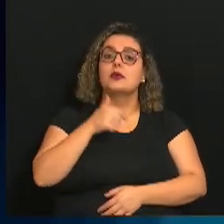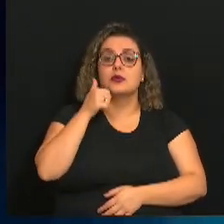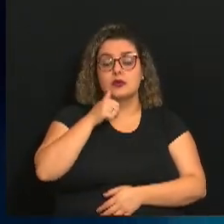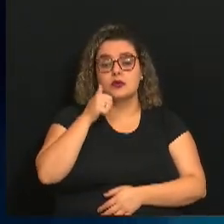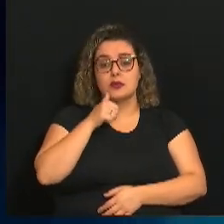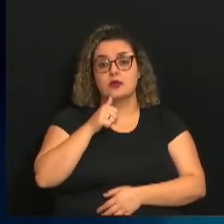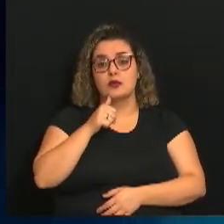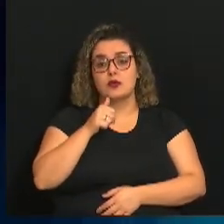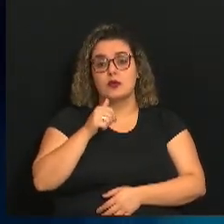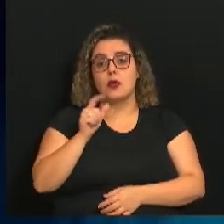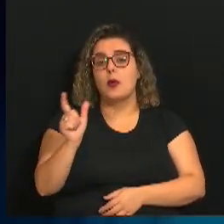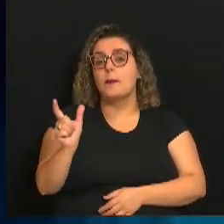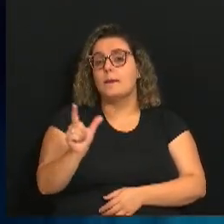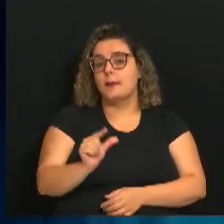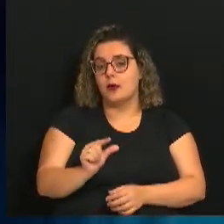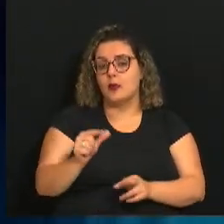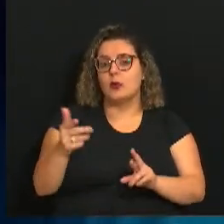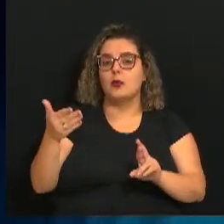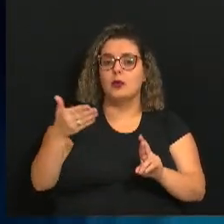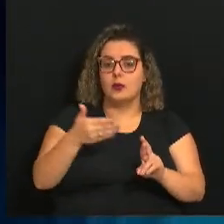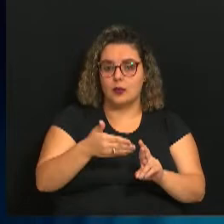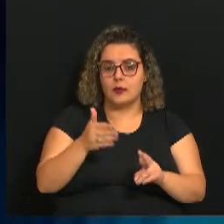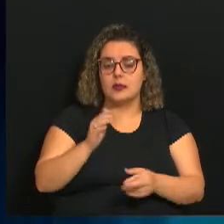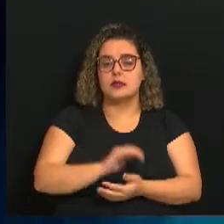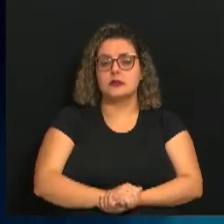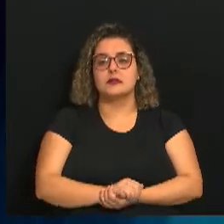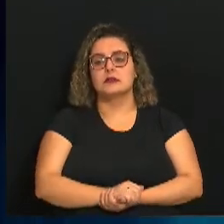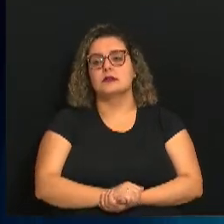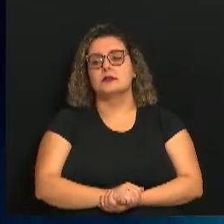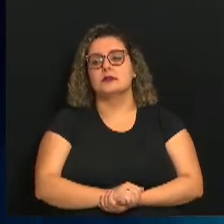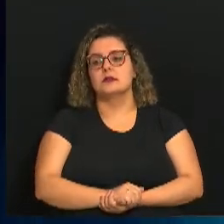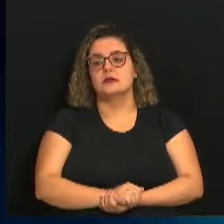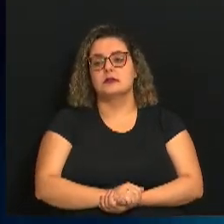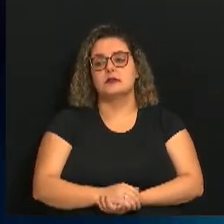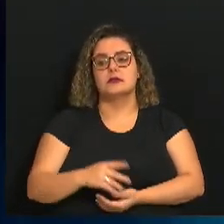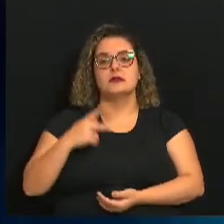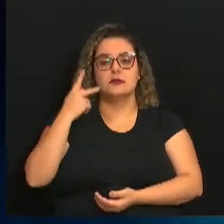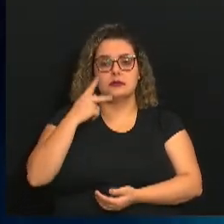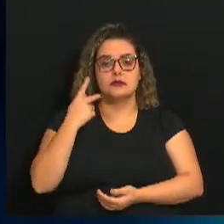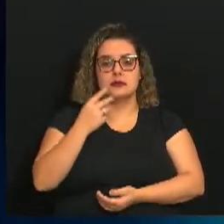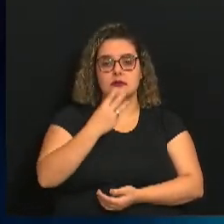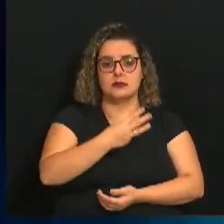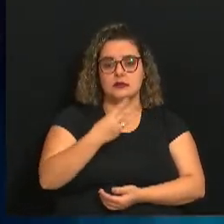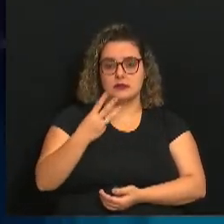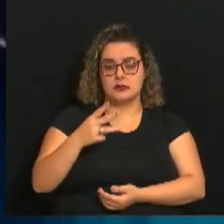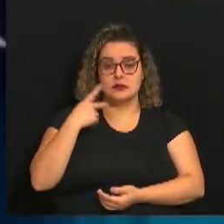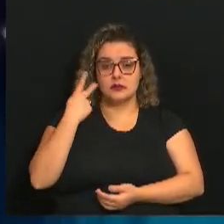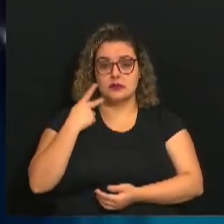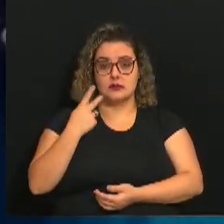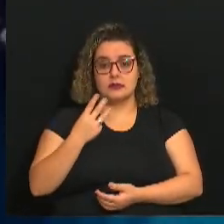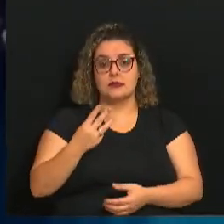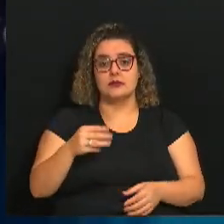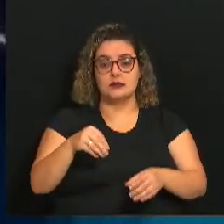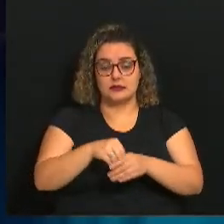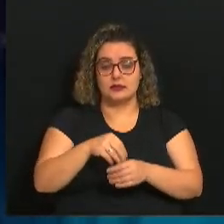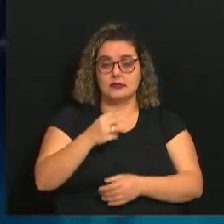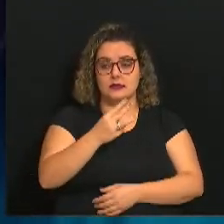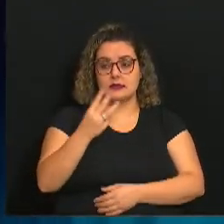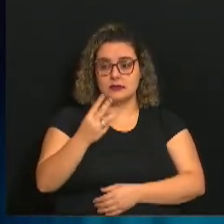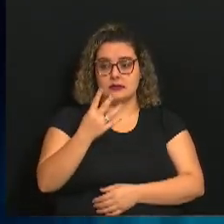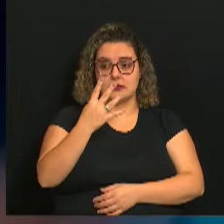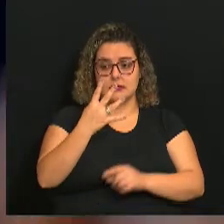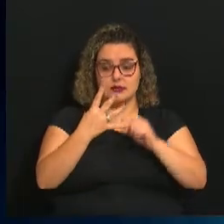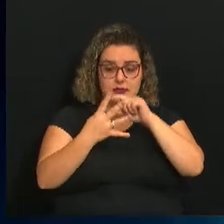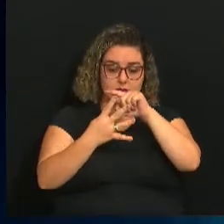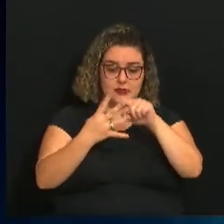poucas representadas, né? Nós temos aqui um parlamento de 33 vereadores e apenas 4